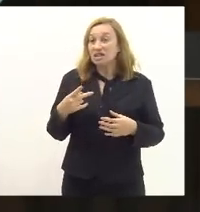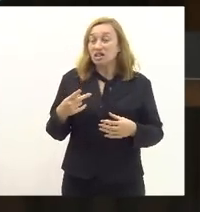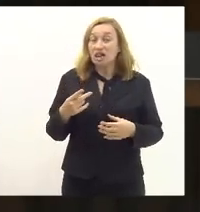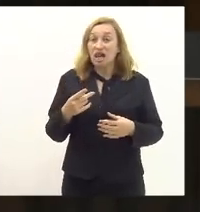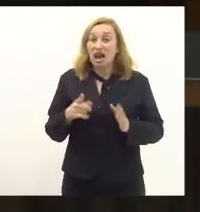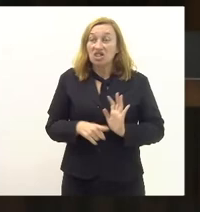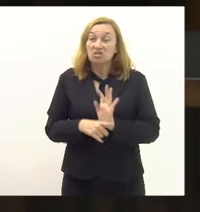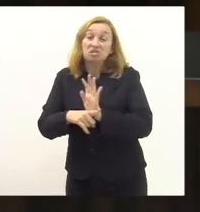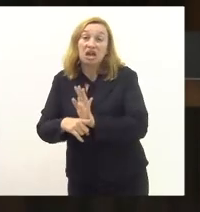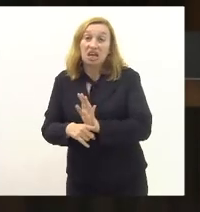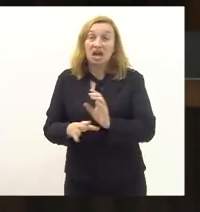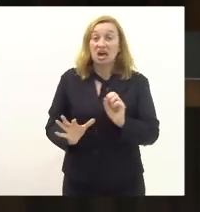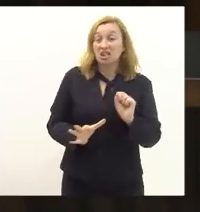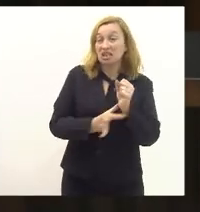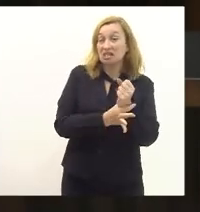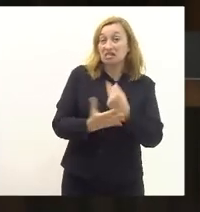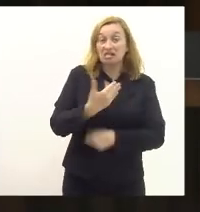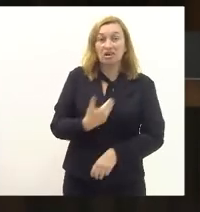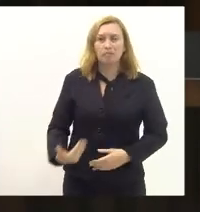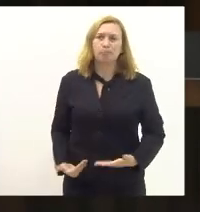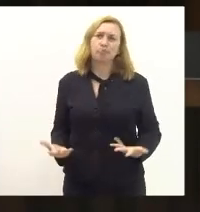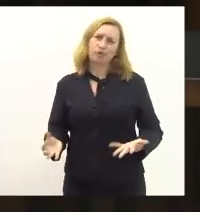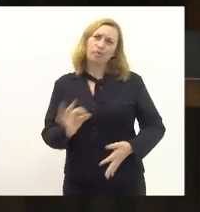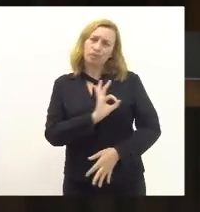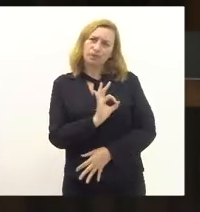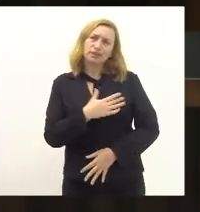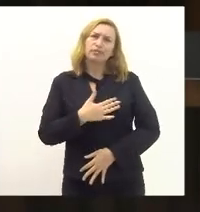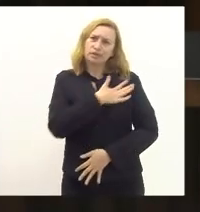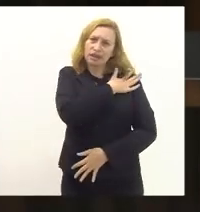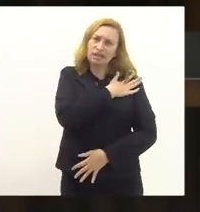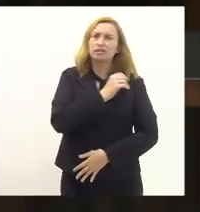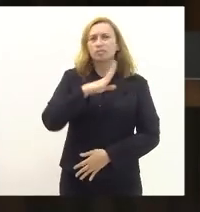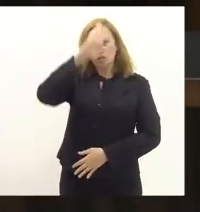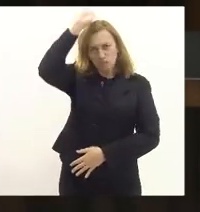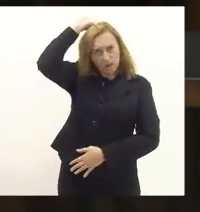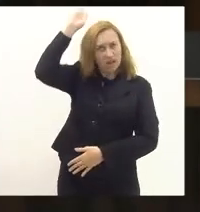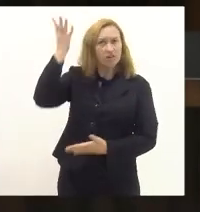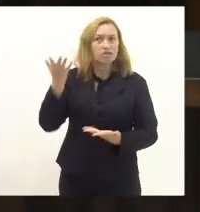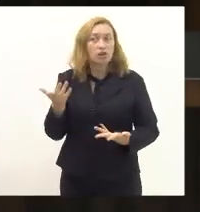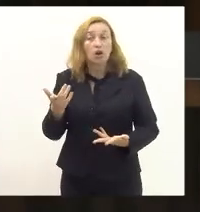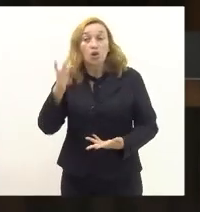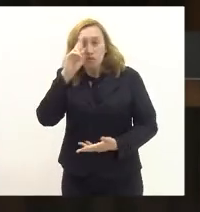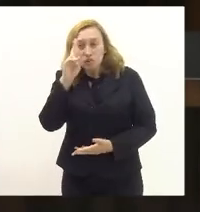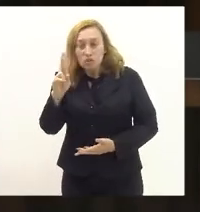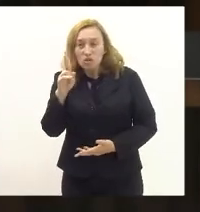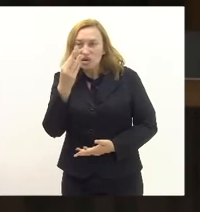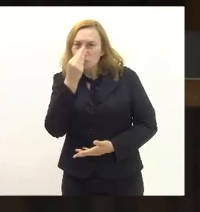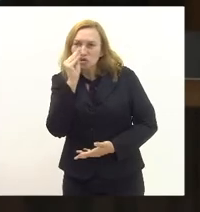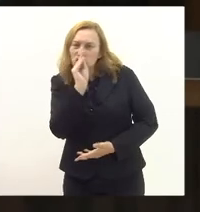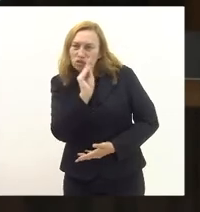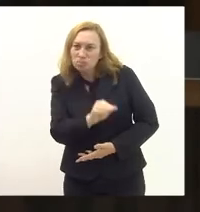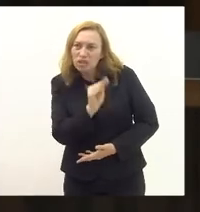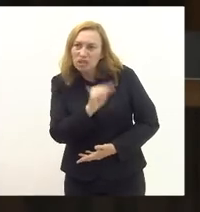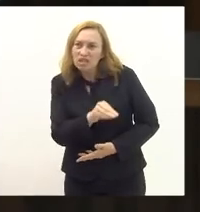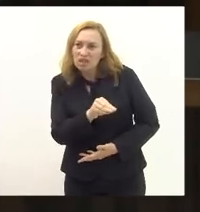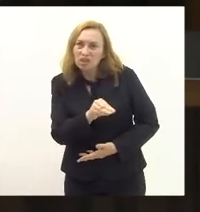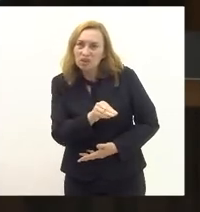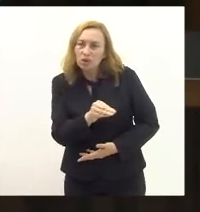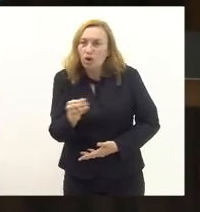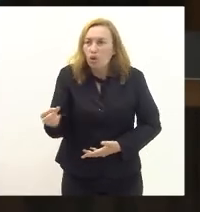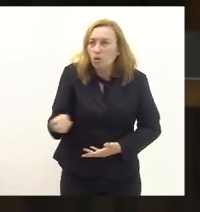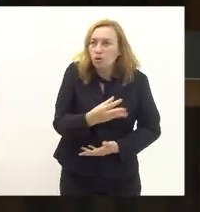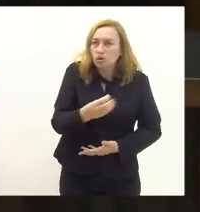forças de segurança. Para os policiais militares e para os bombeiros militares, o senhor destratou os veteranos e